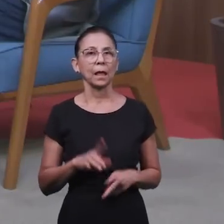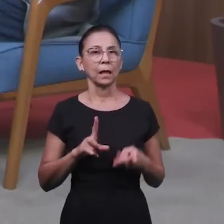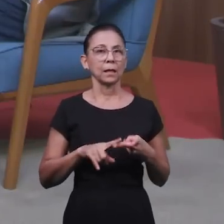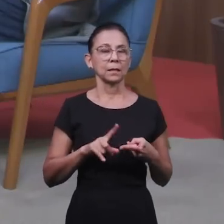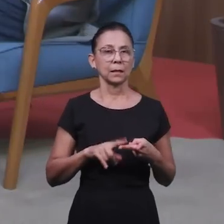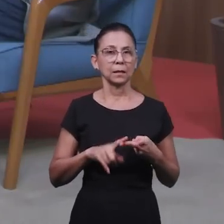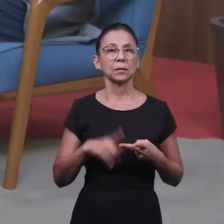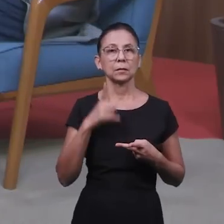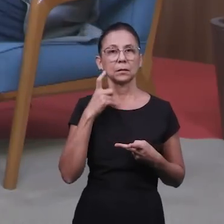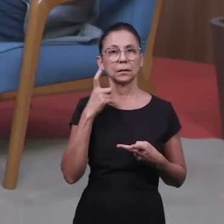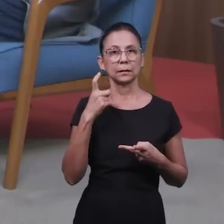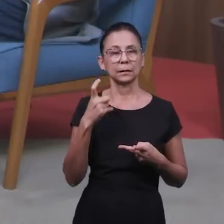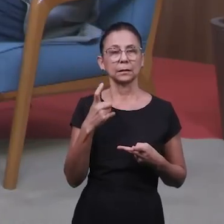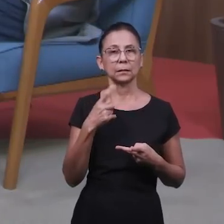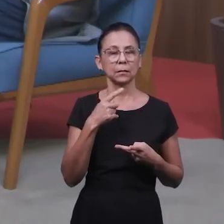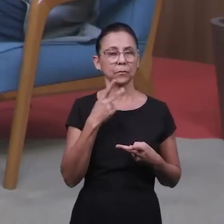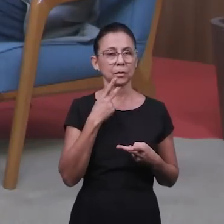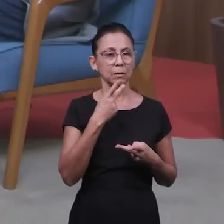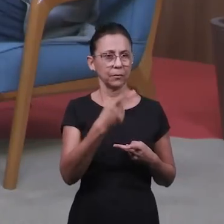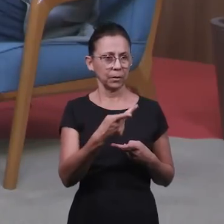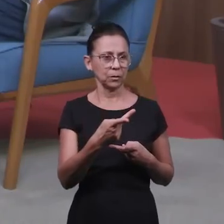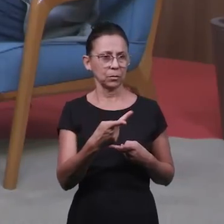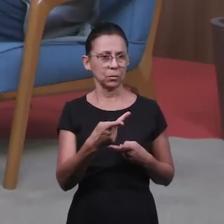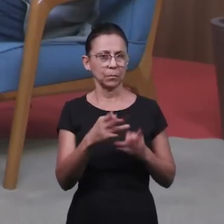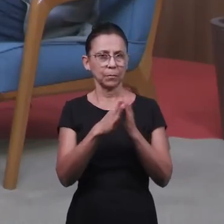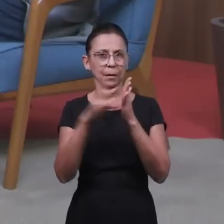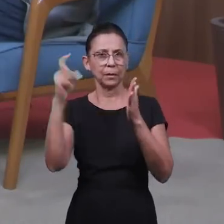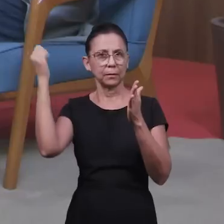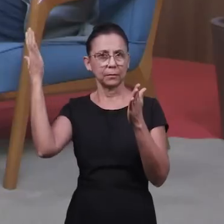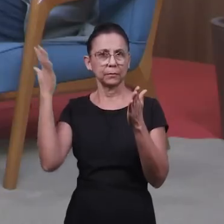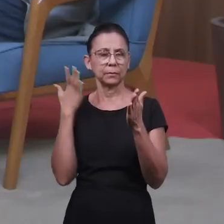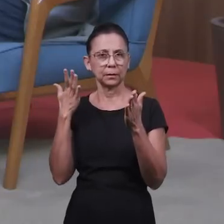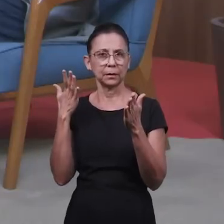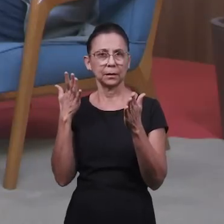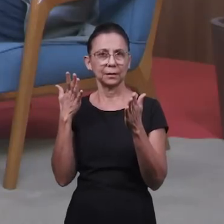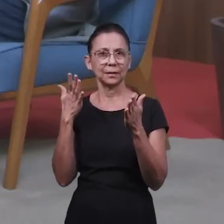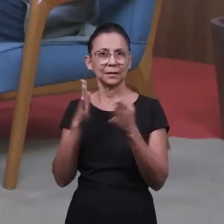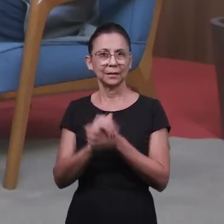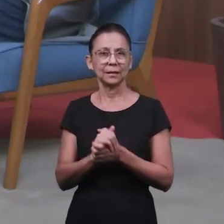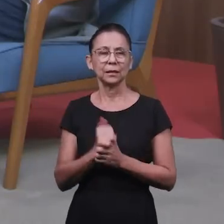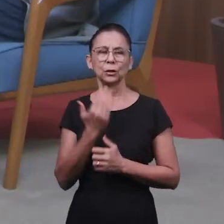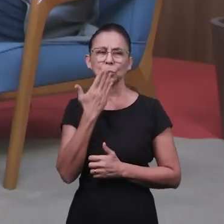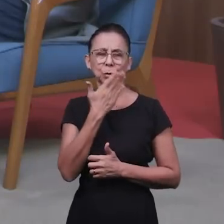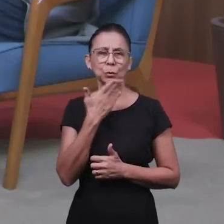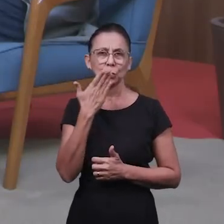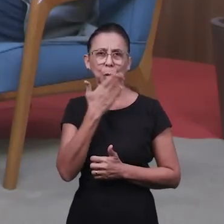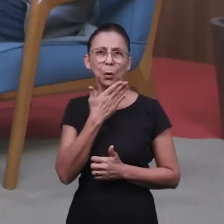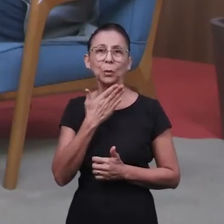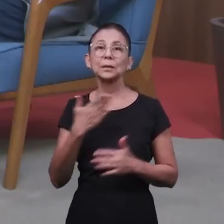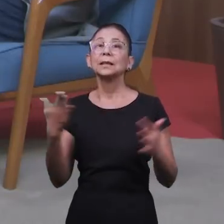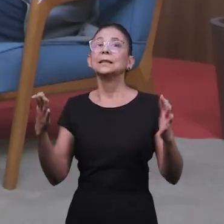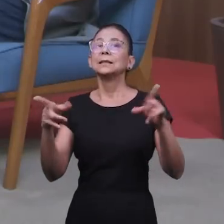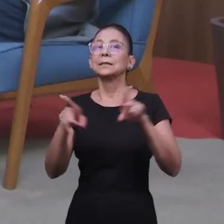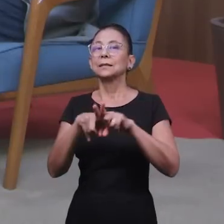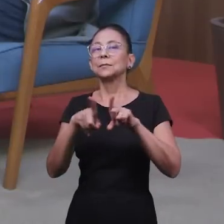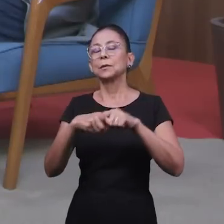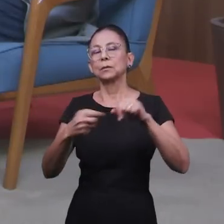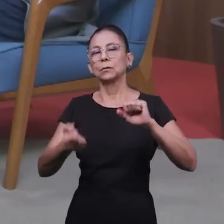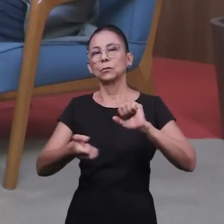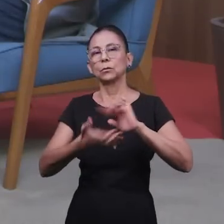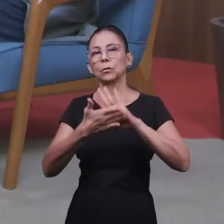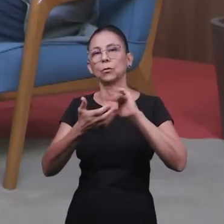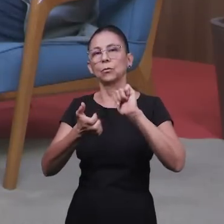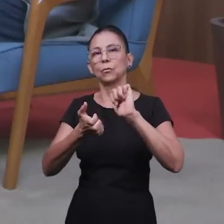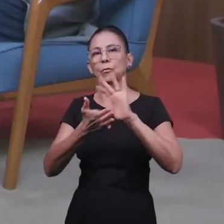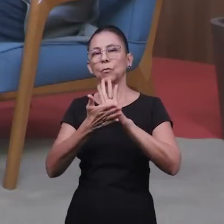eu creio que é interessante, você falou sobre a palavra revelada, mas a voz doce da igreja também se pode sentir no louvor. Sem